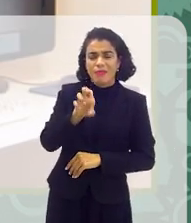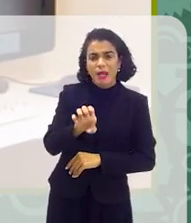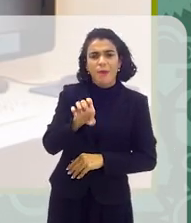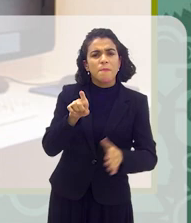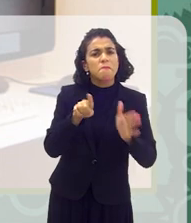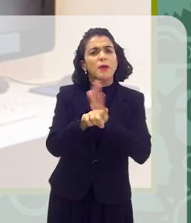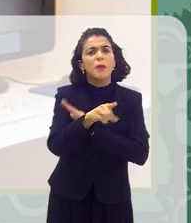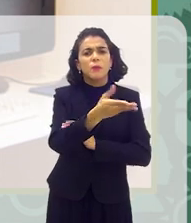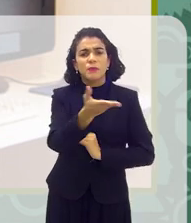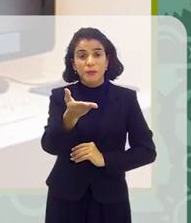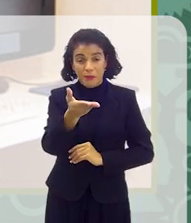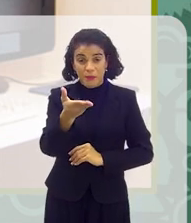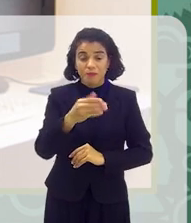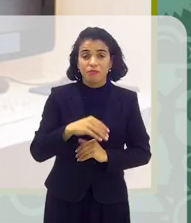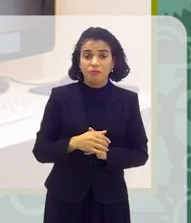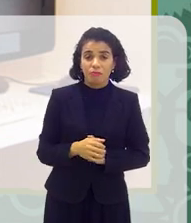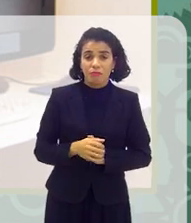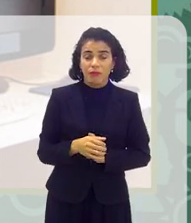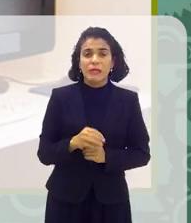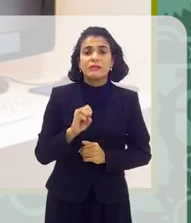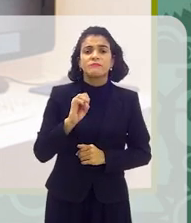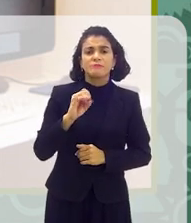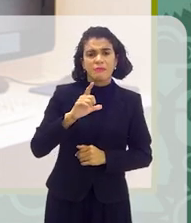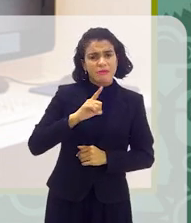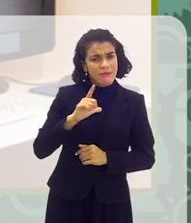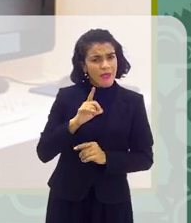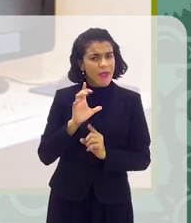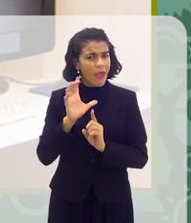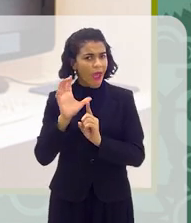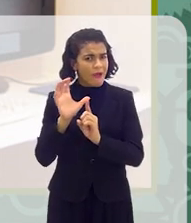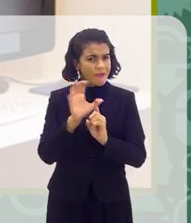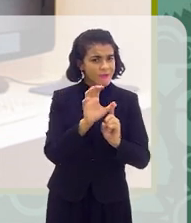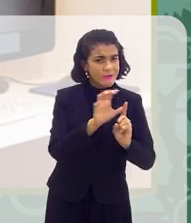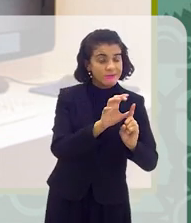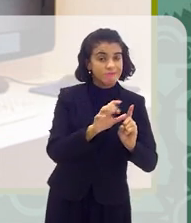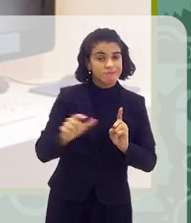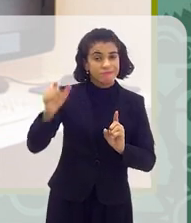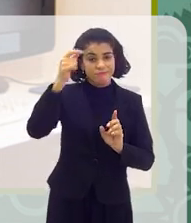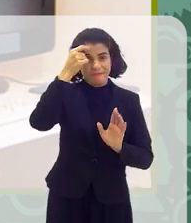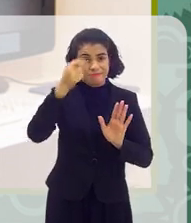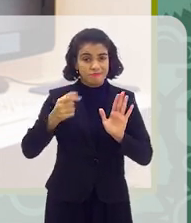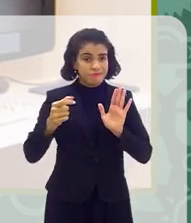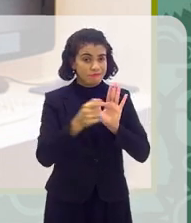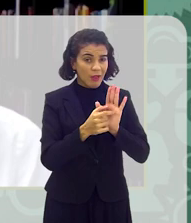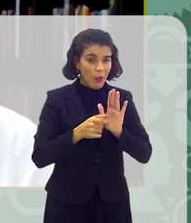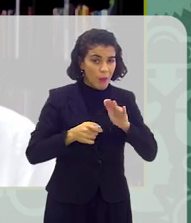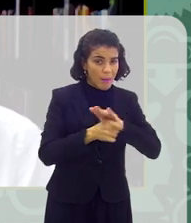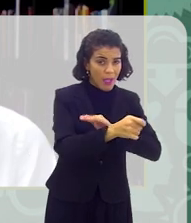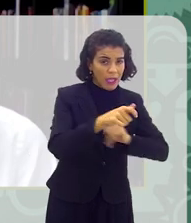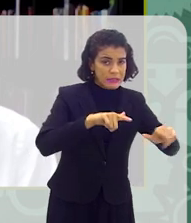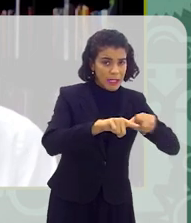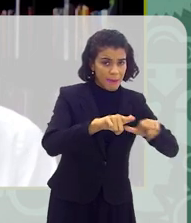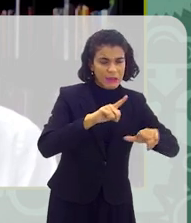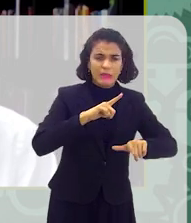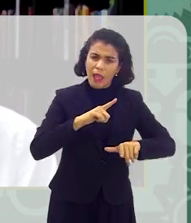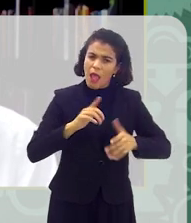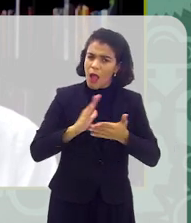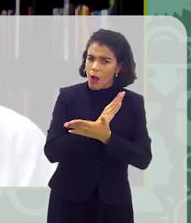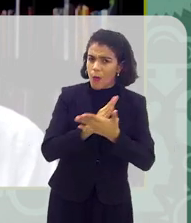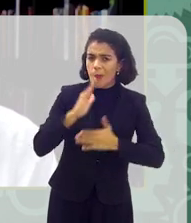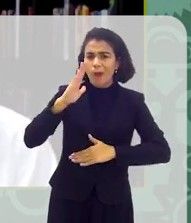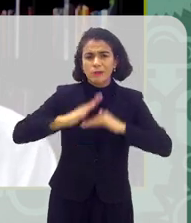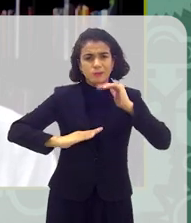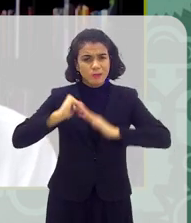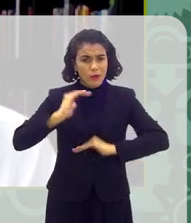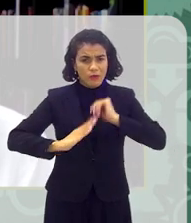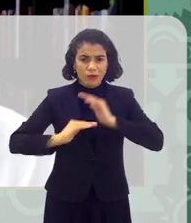senhor, por mais que tenha essa influência da inteligência artificial no mercado de trabalho, há algumas profissões que têm